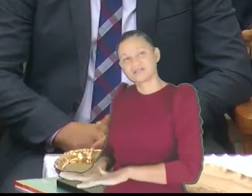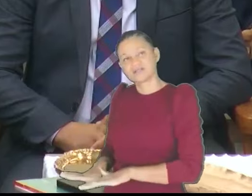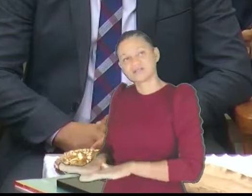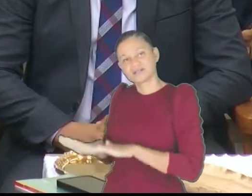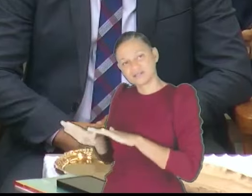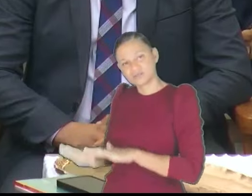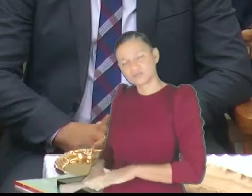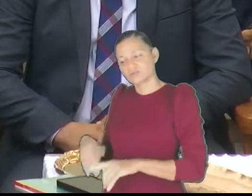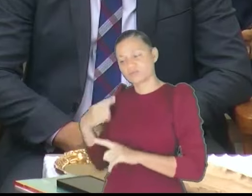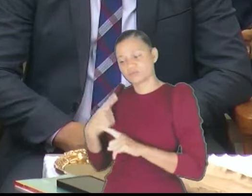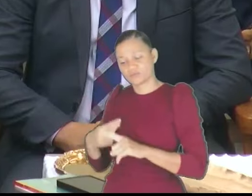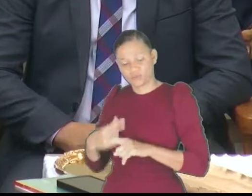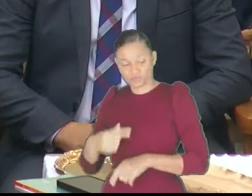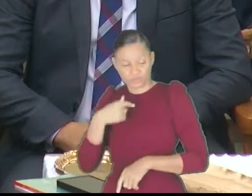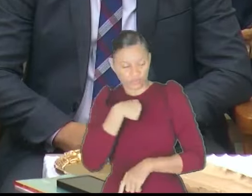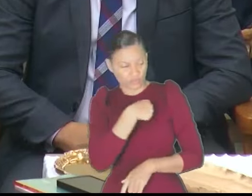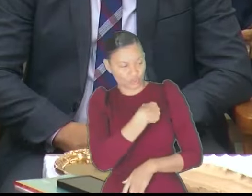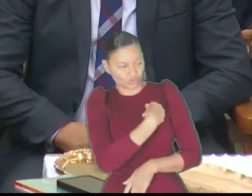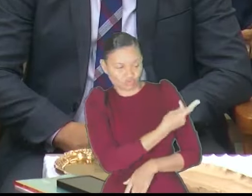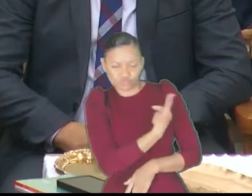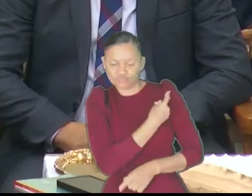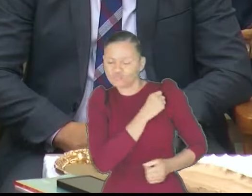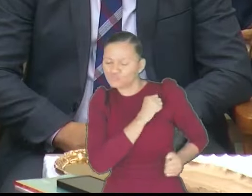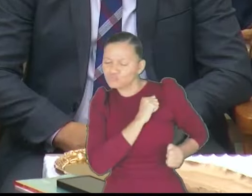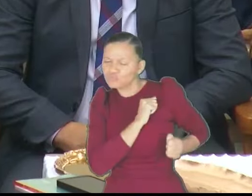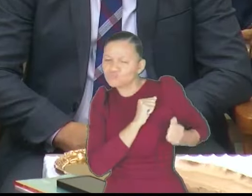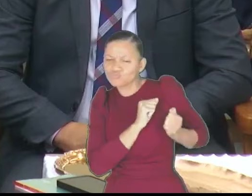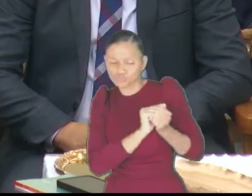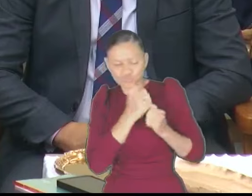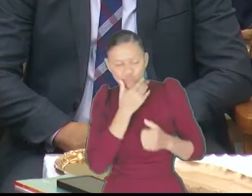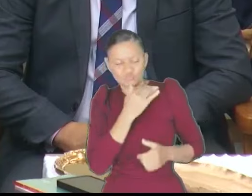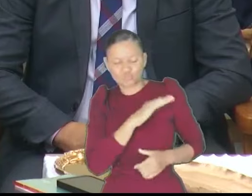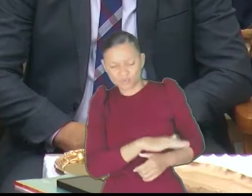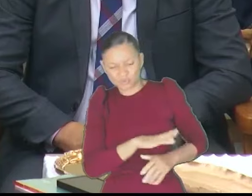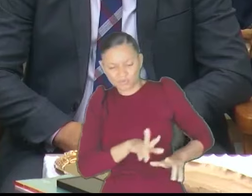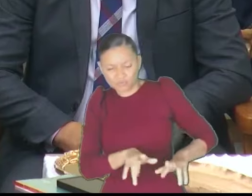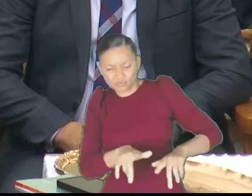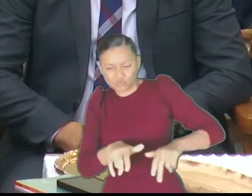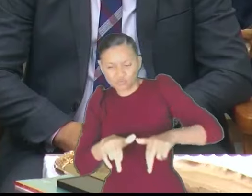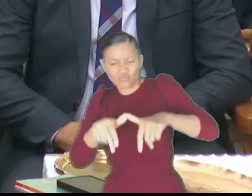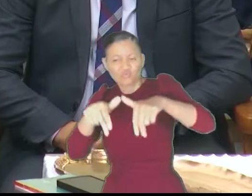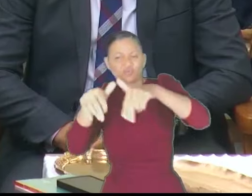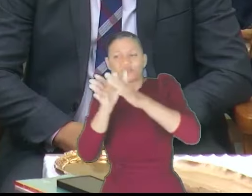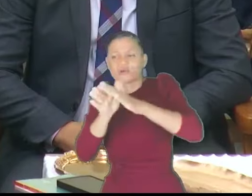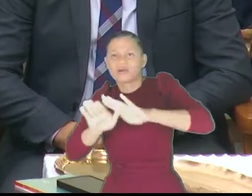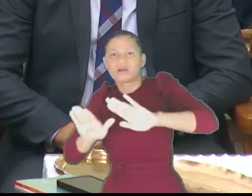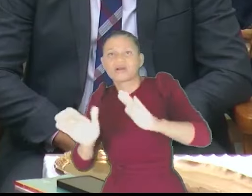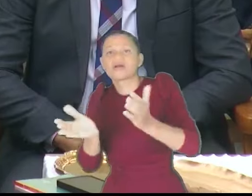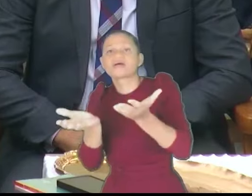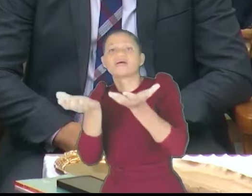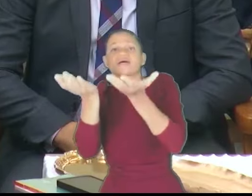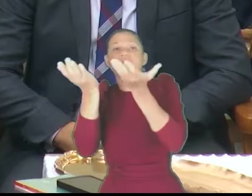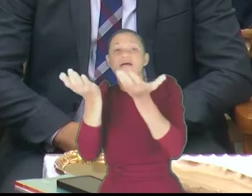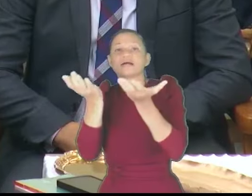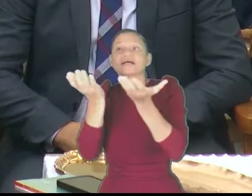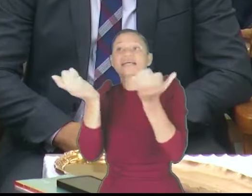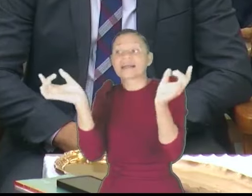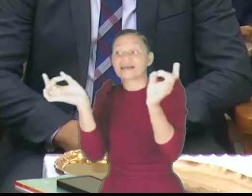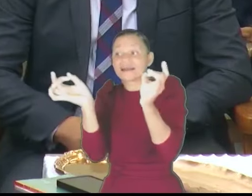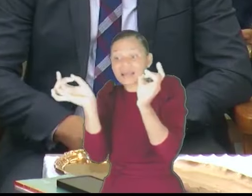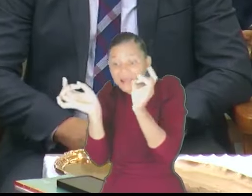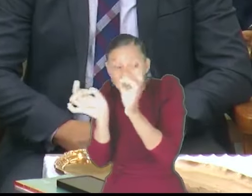porque eu e o menino, nós vamos subir para adorar. E havendo